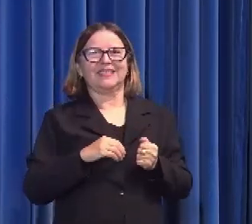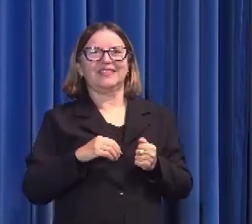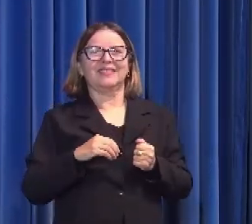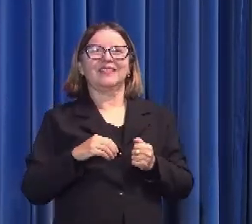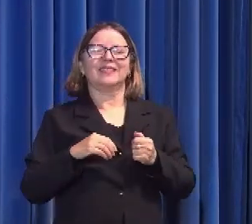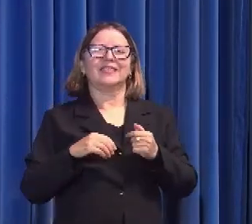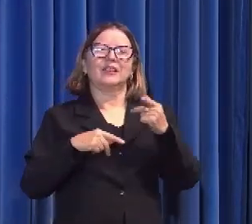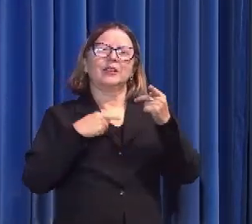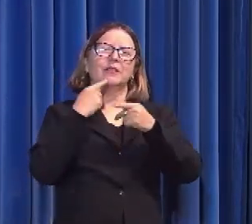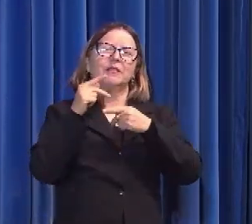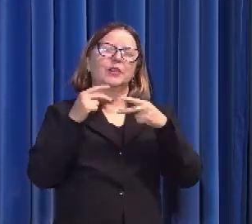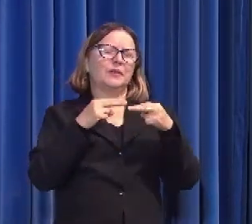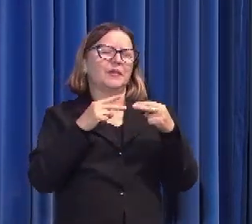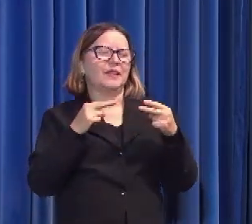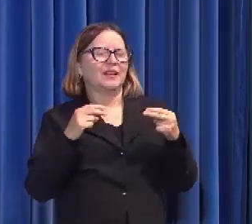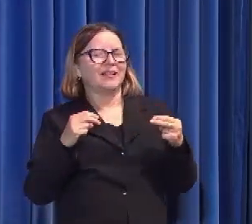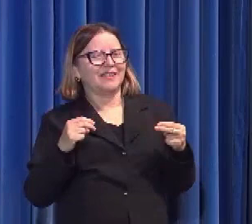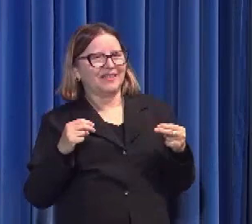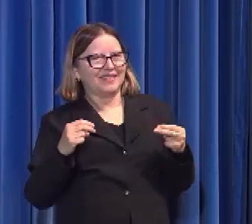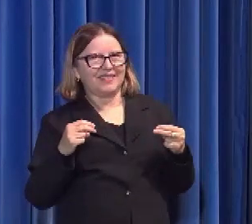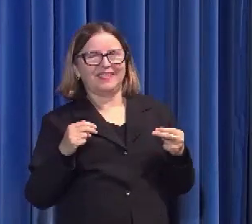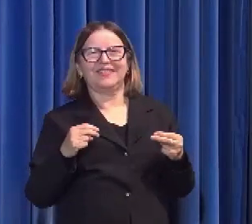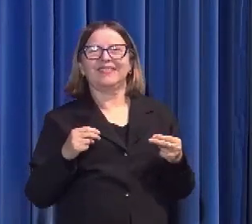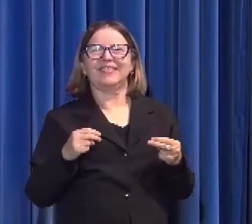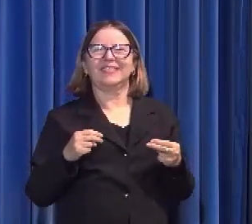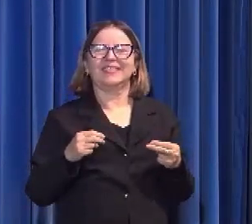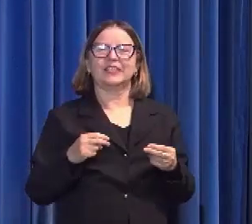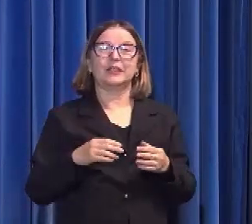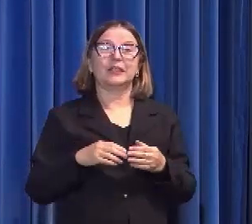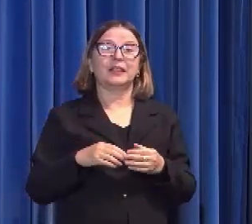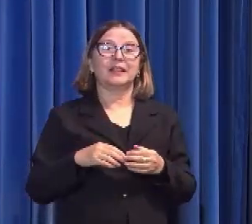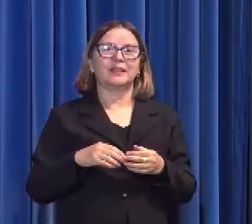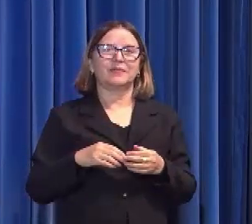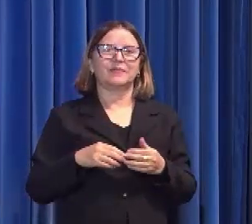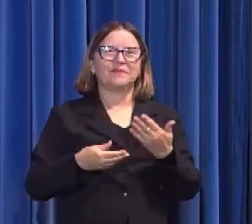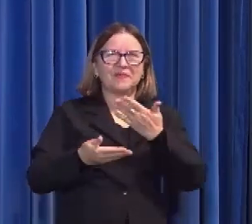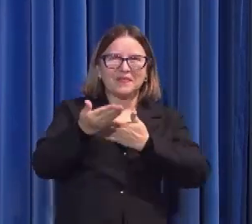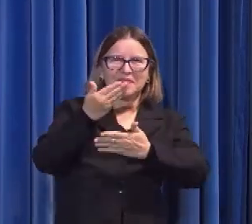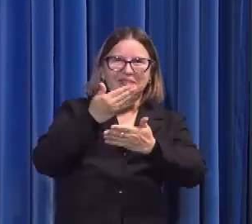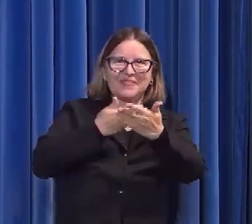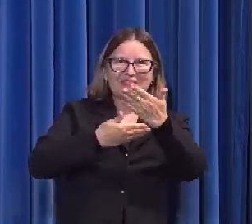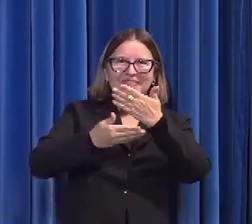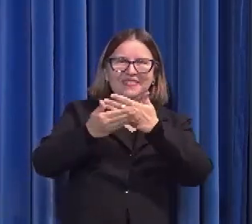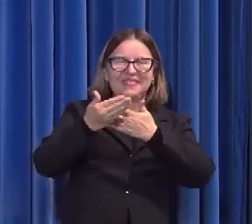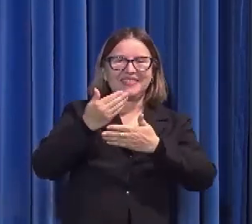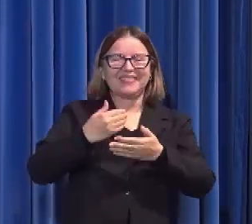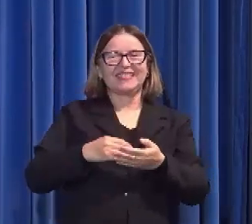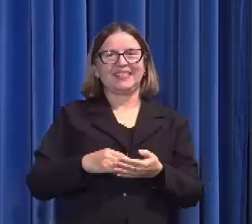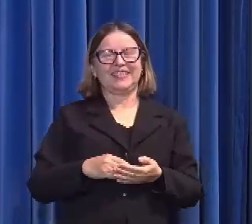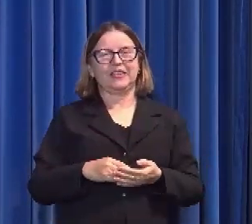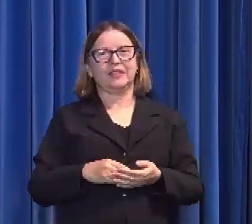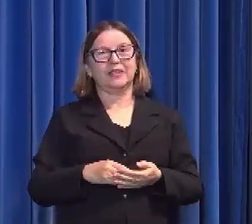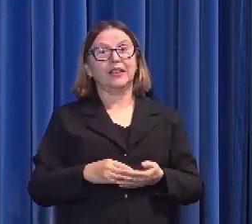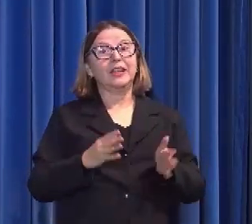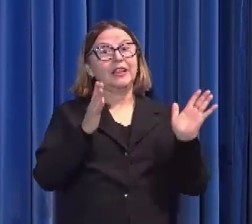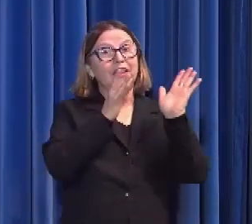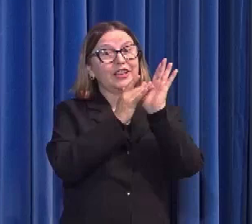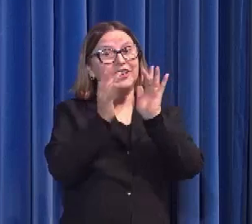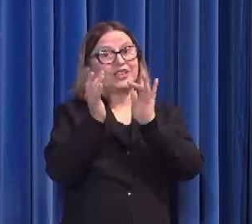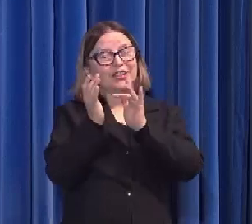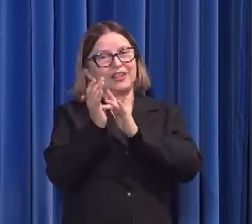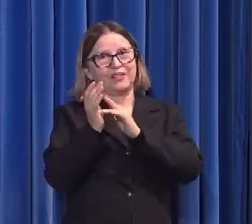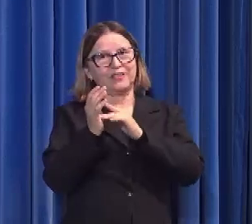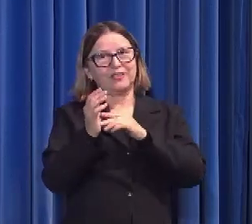informações nós Compartilhamos com ele Jesus está chamando aqui vocês como servos